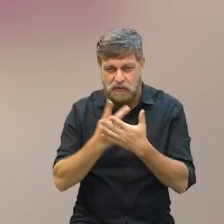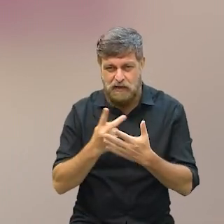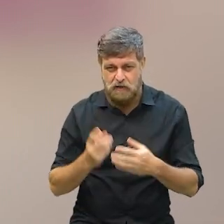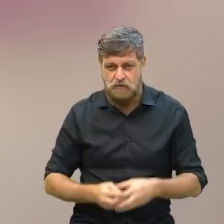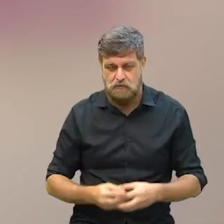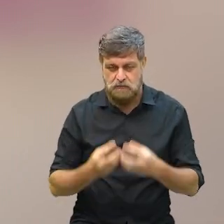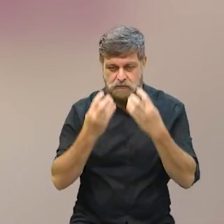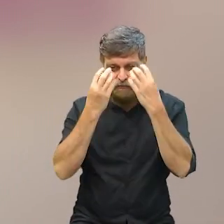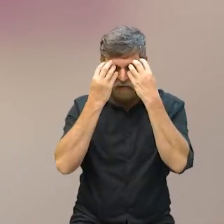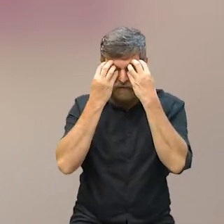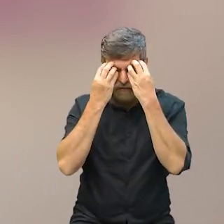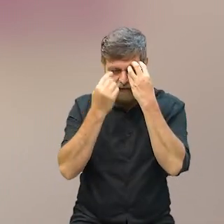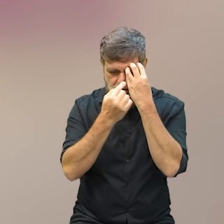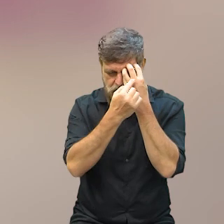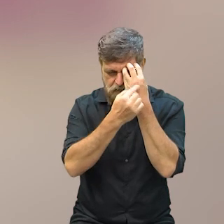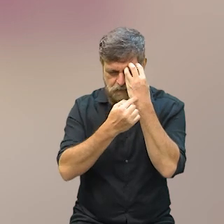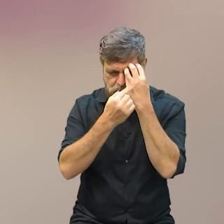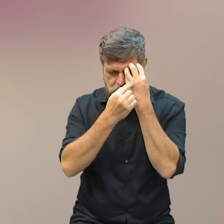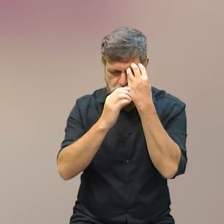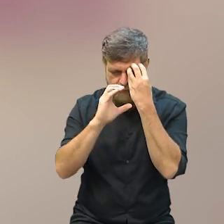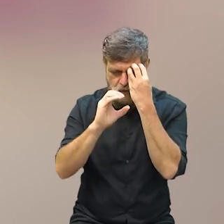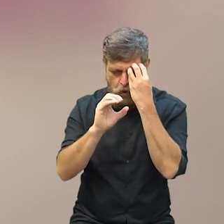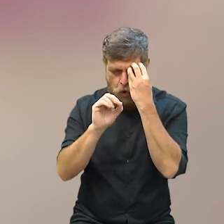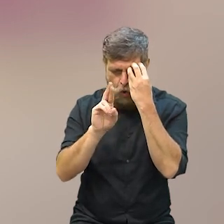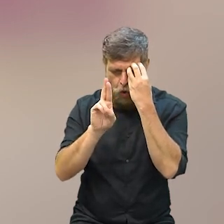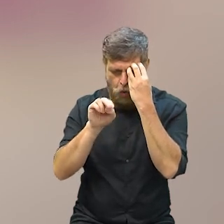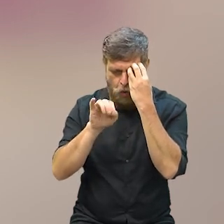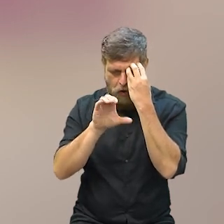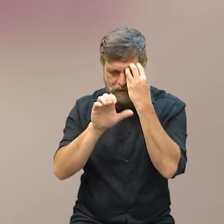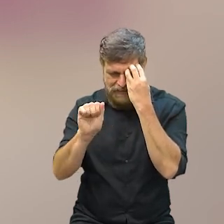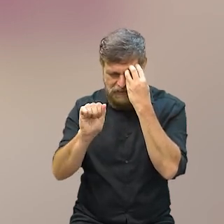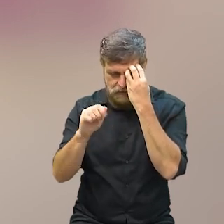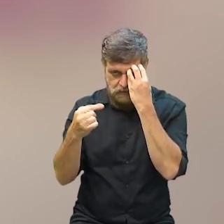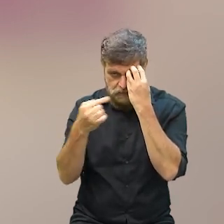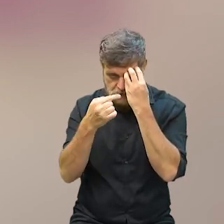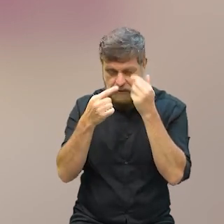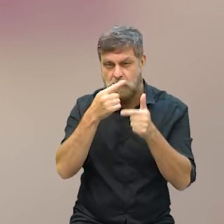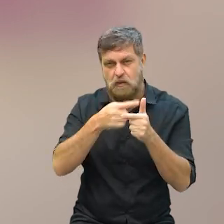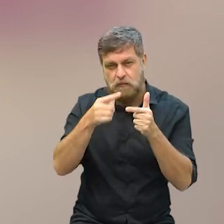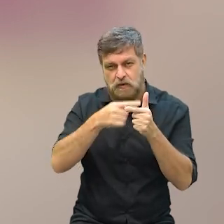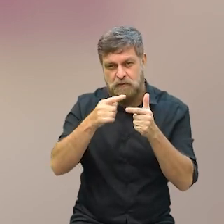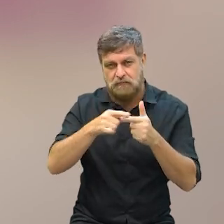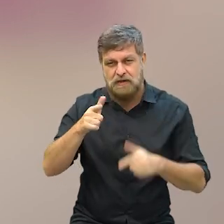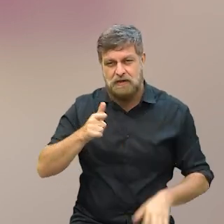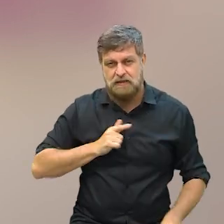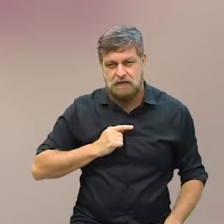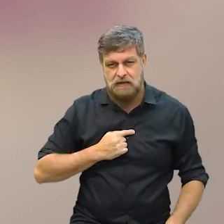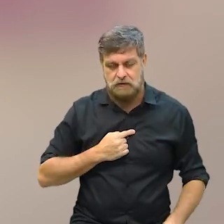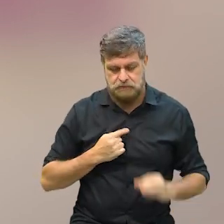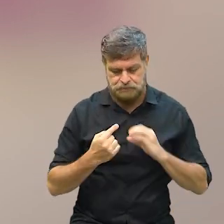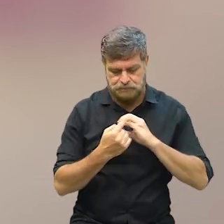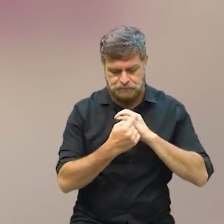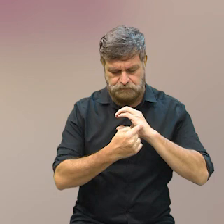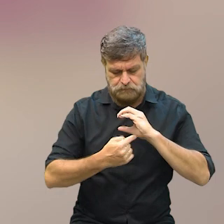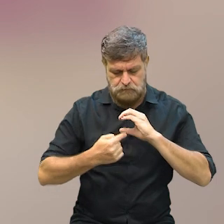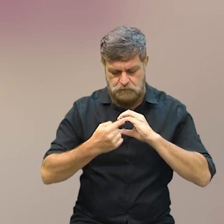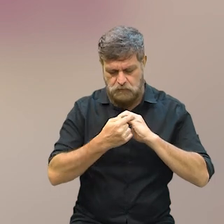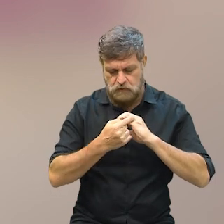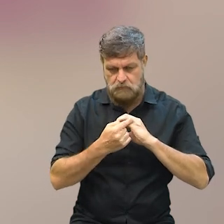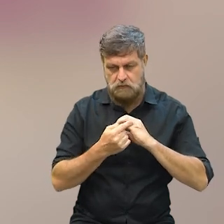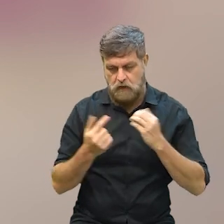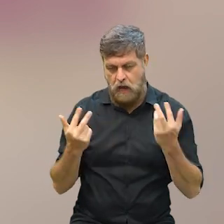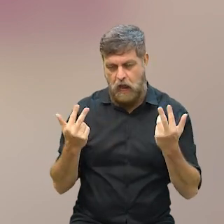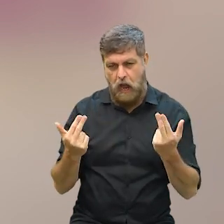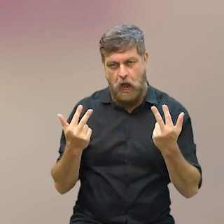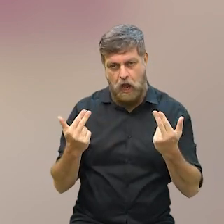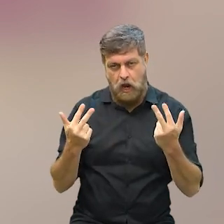refracional corneano, né? Não é tamanho de olho, é corneano. Então, nós temos a curvatura da córnea, ela deveria ser